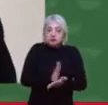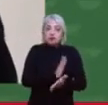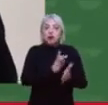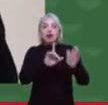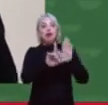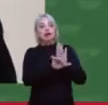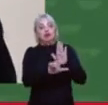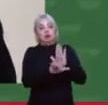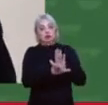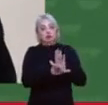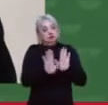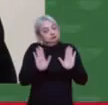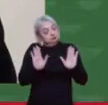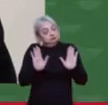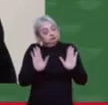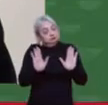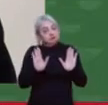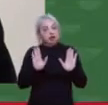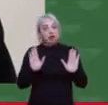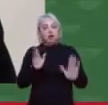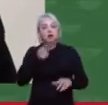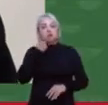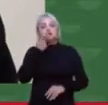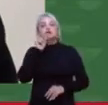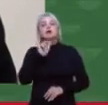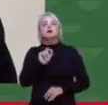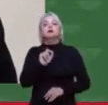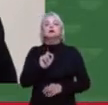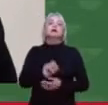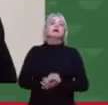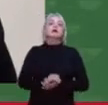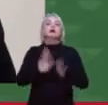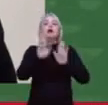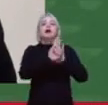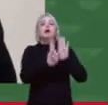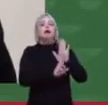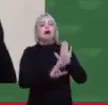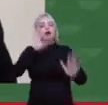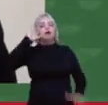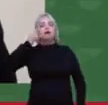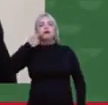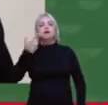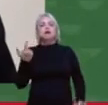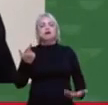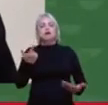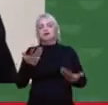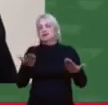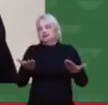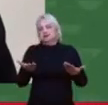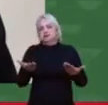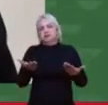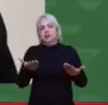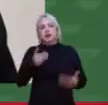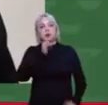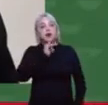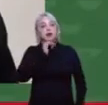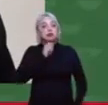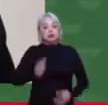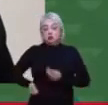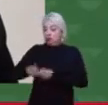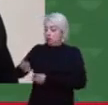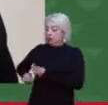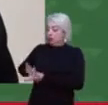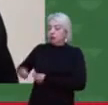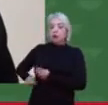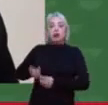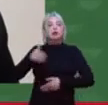legalidade. Eles procuram dizer que são regras ou decisões exorbitantes. Então, por exemplo, os gastos de